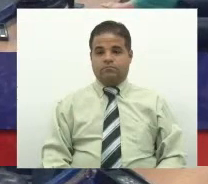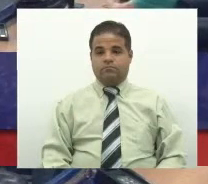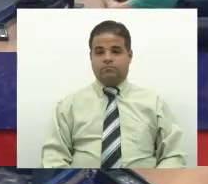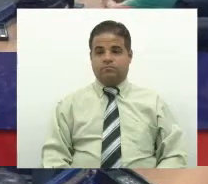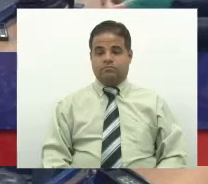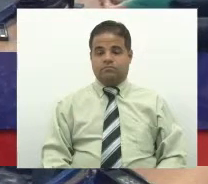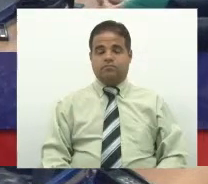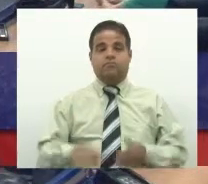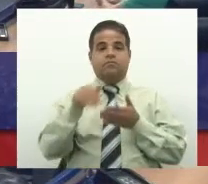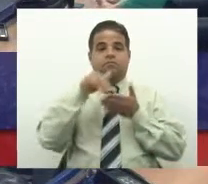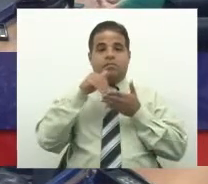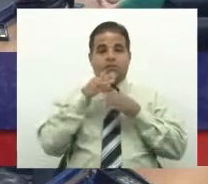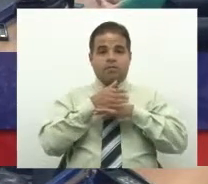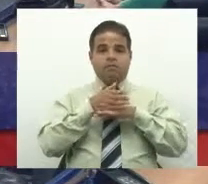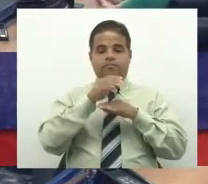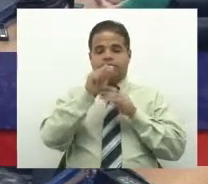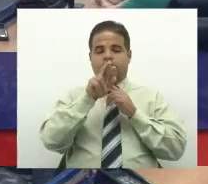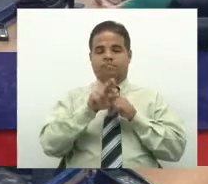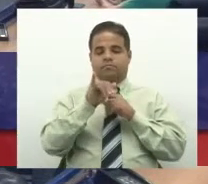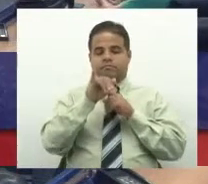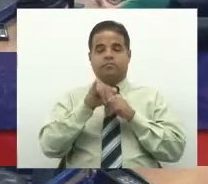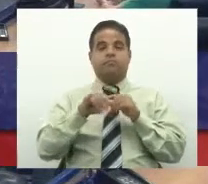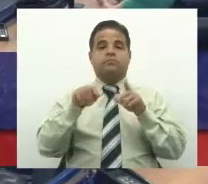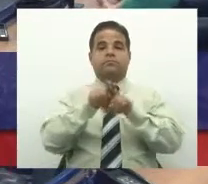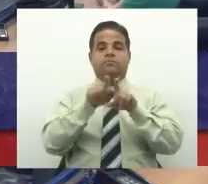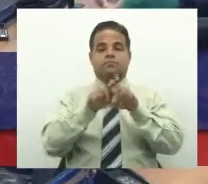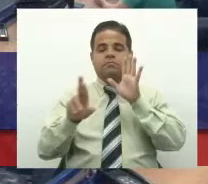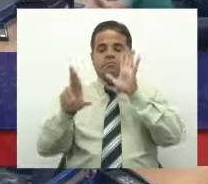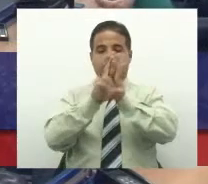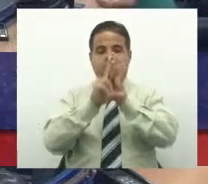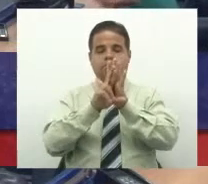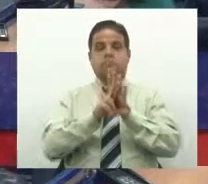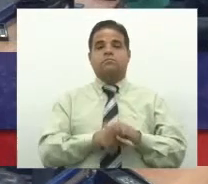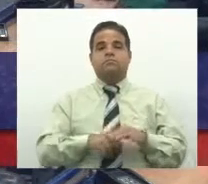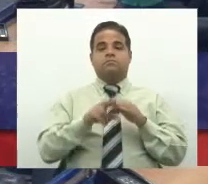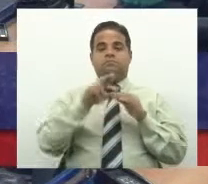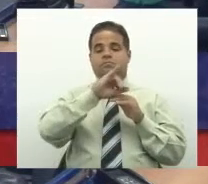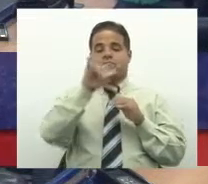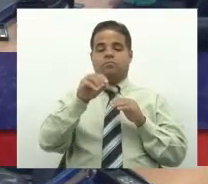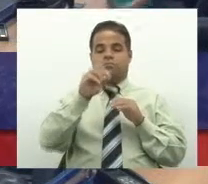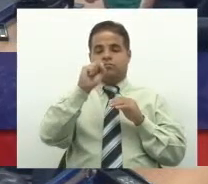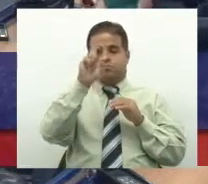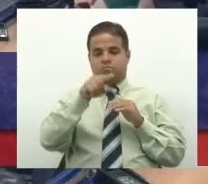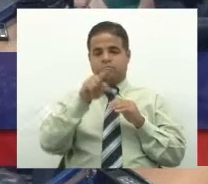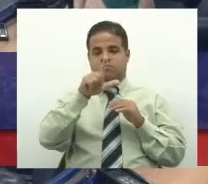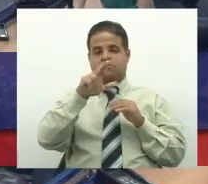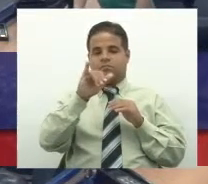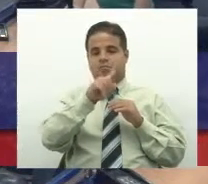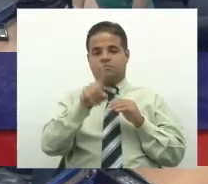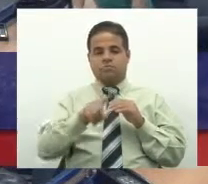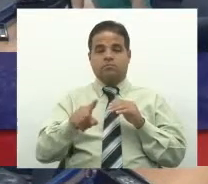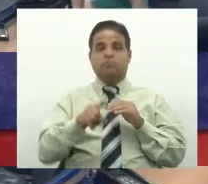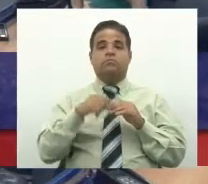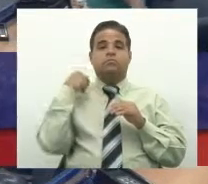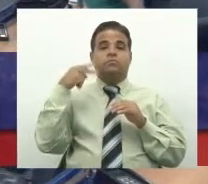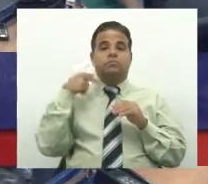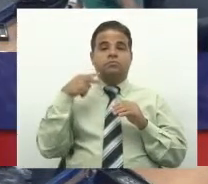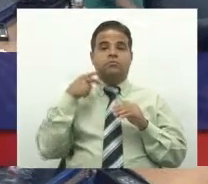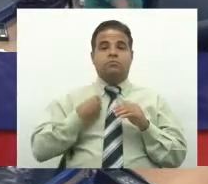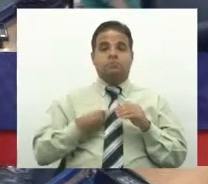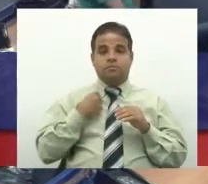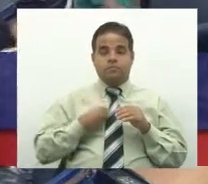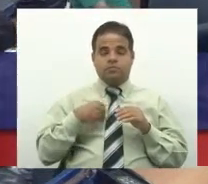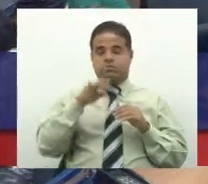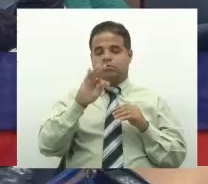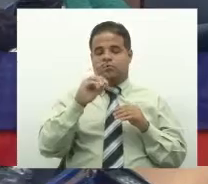o assessor Ari, representando o vereador José Luiz, e o vereador aqui presente também, Toninho